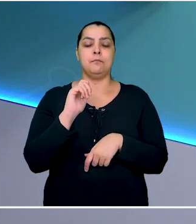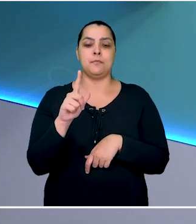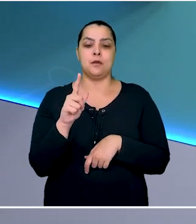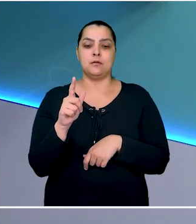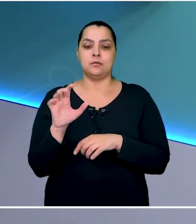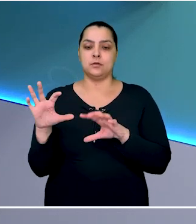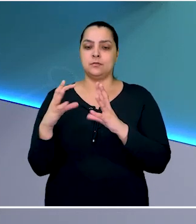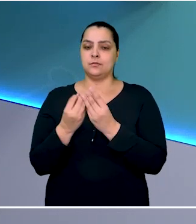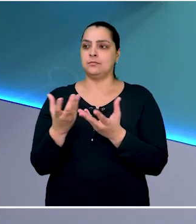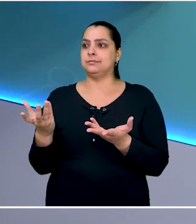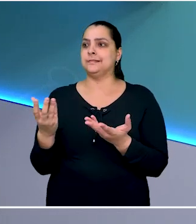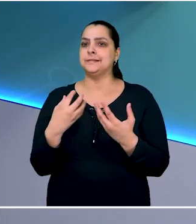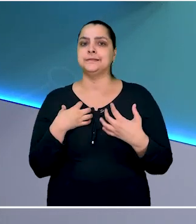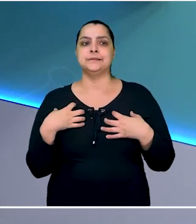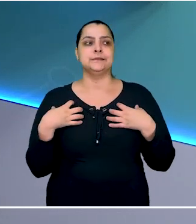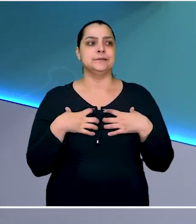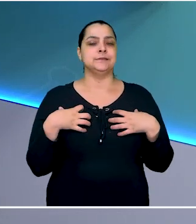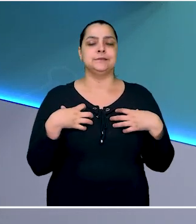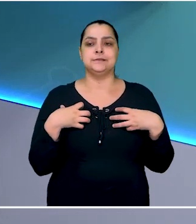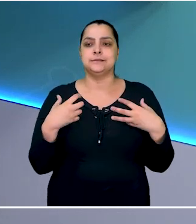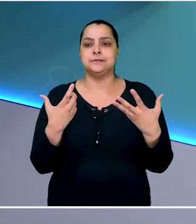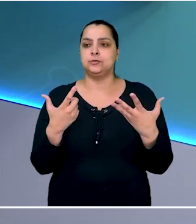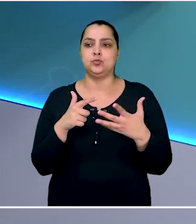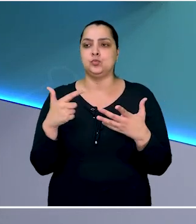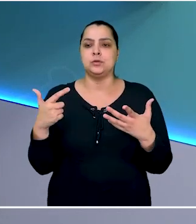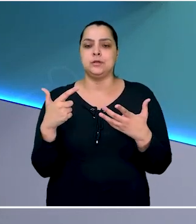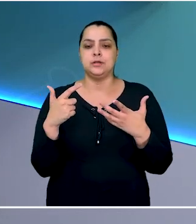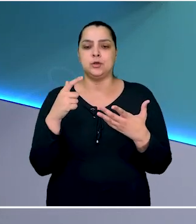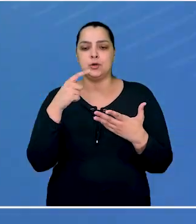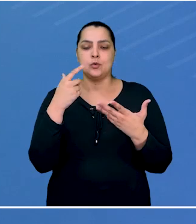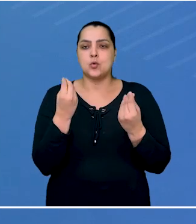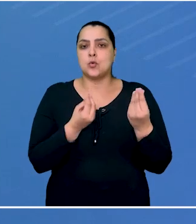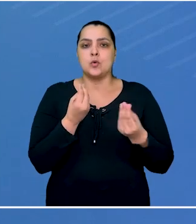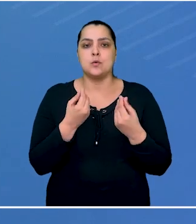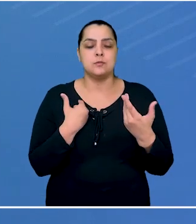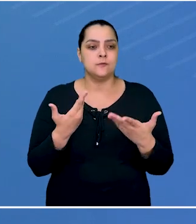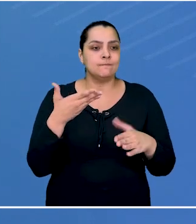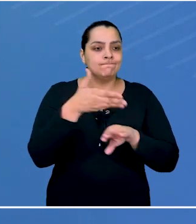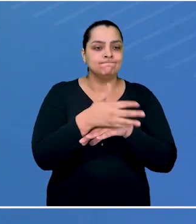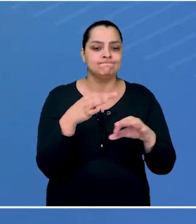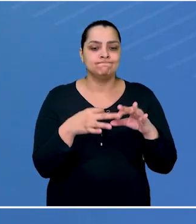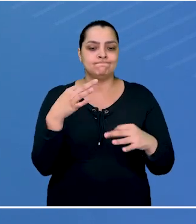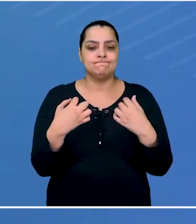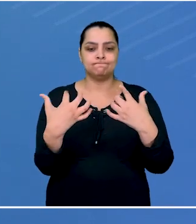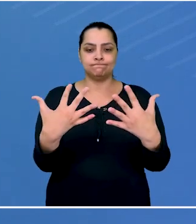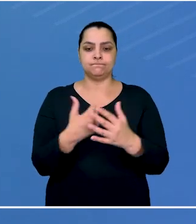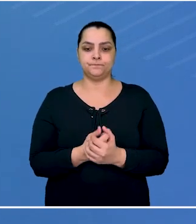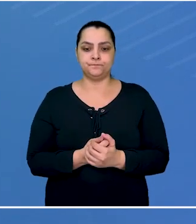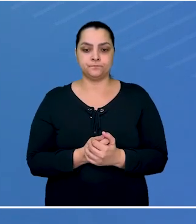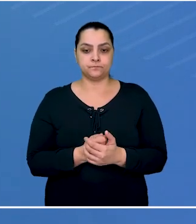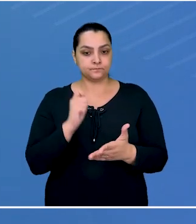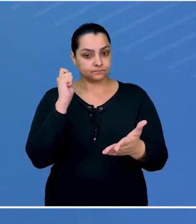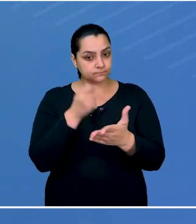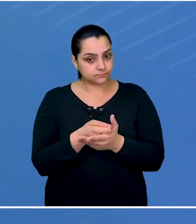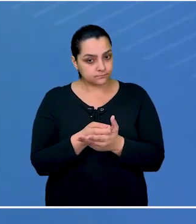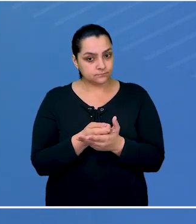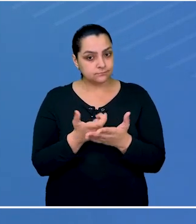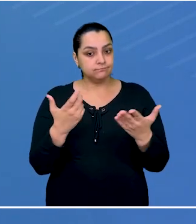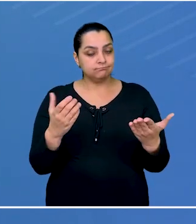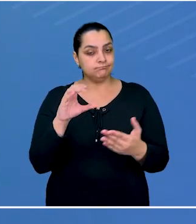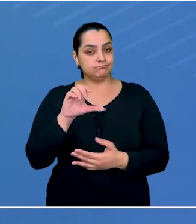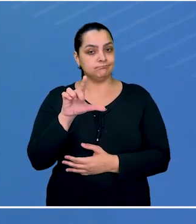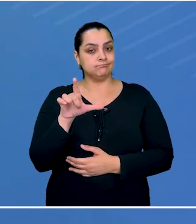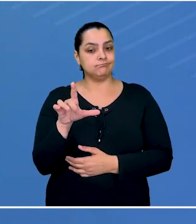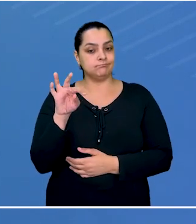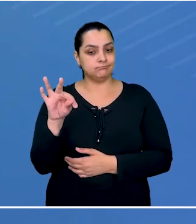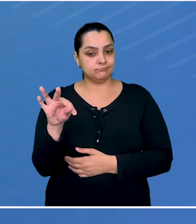os parentes se sentiram inseguros para participar da sessão em juízo. A 5ª turma entendeu que o pagamento previsto pela consolidação